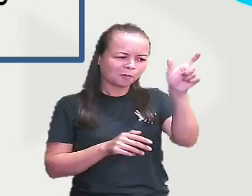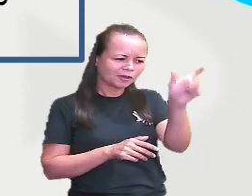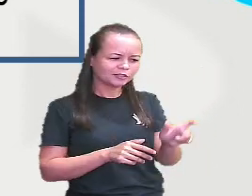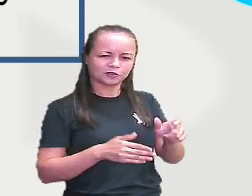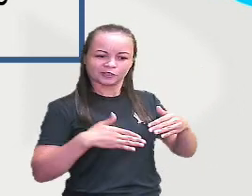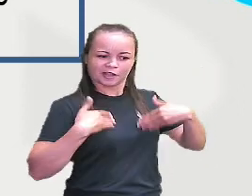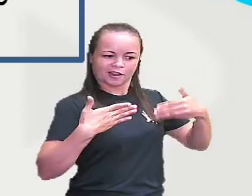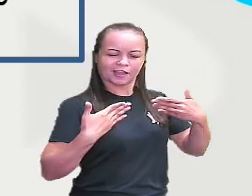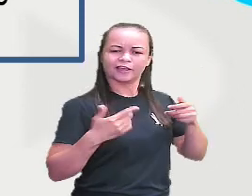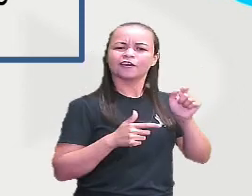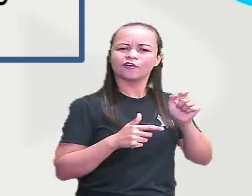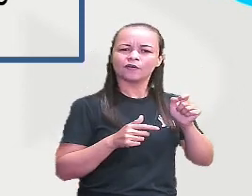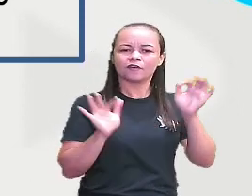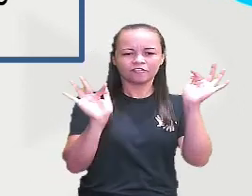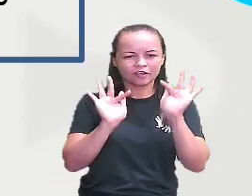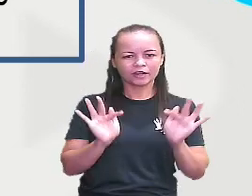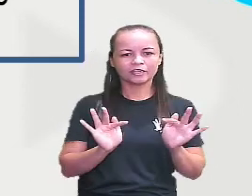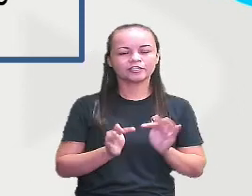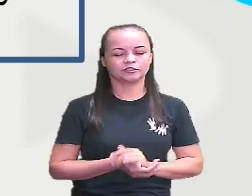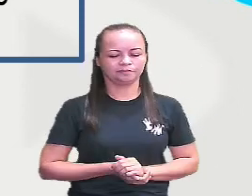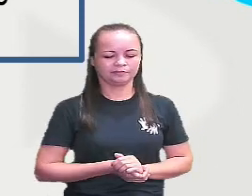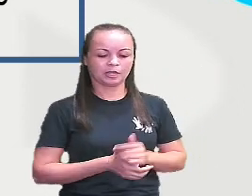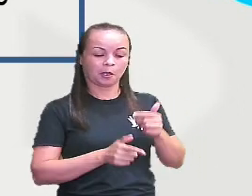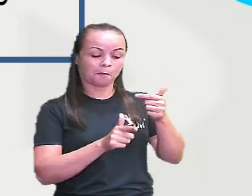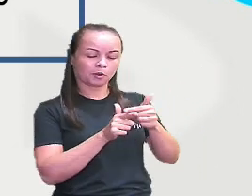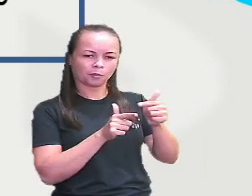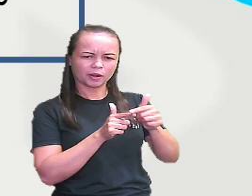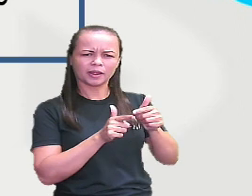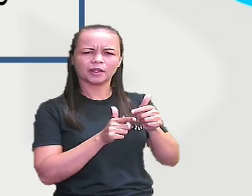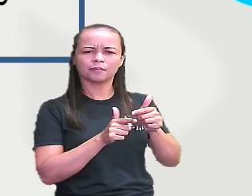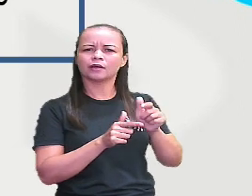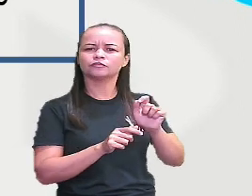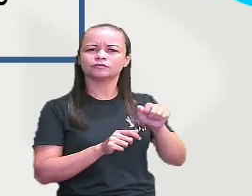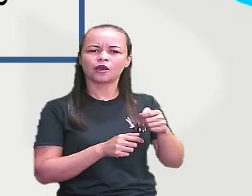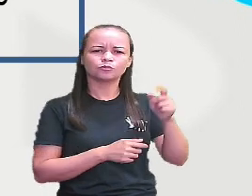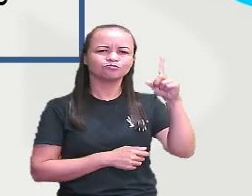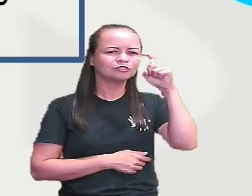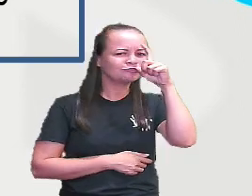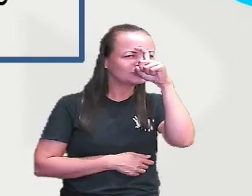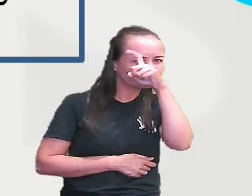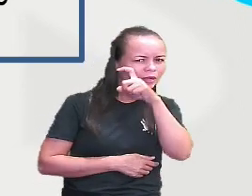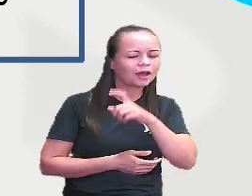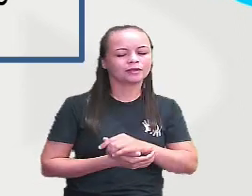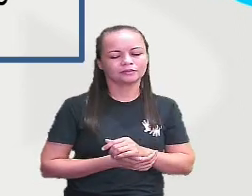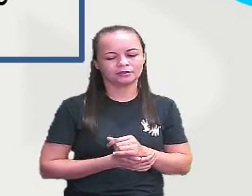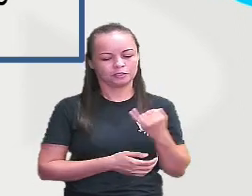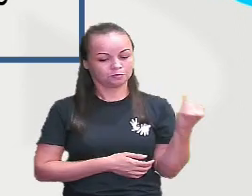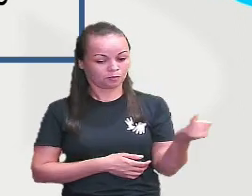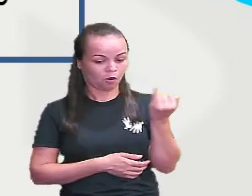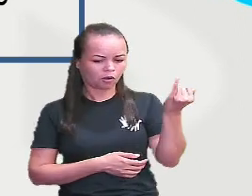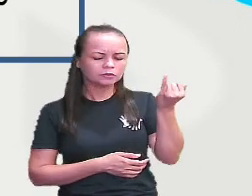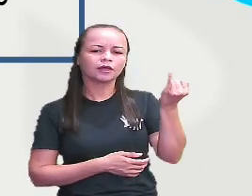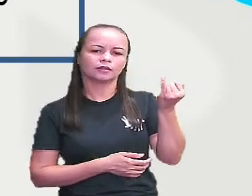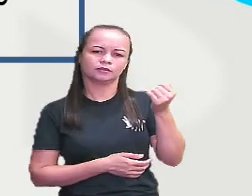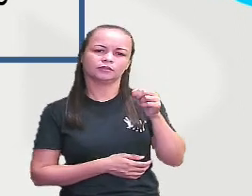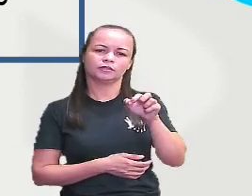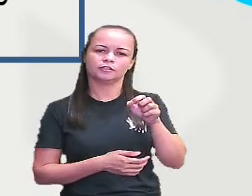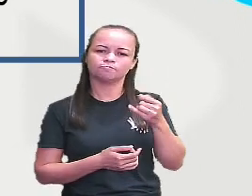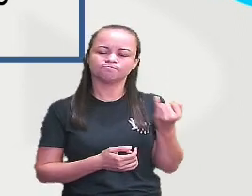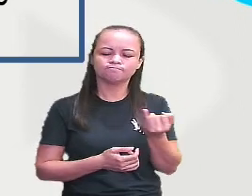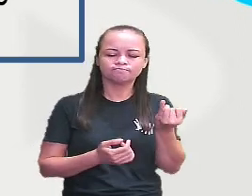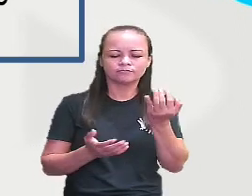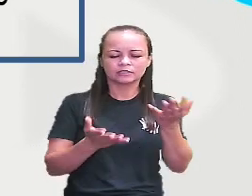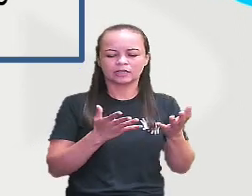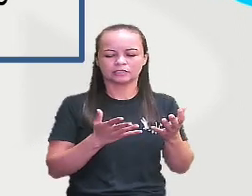feliz. Problema, temos aqui dificuldade, importante, relevante,